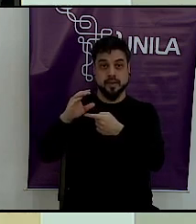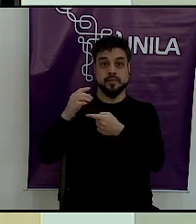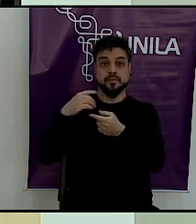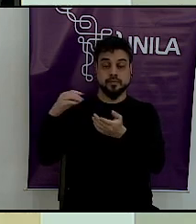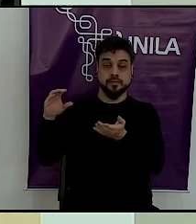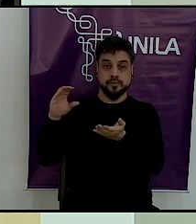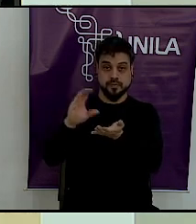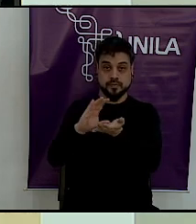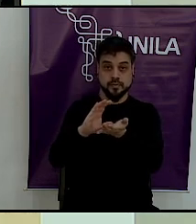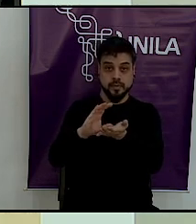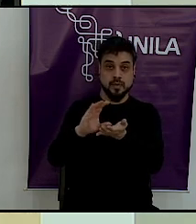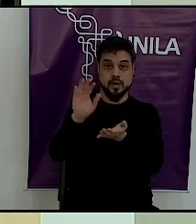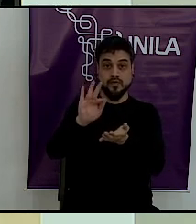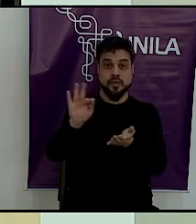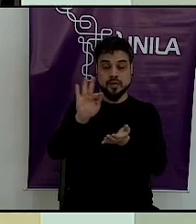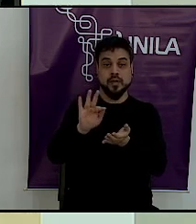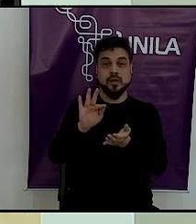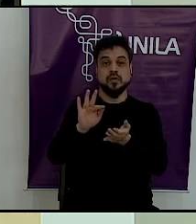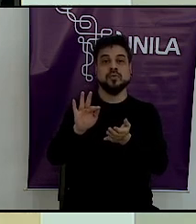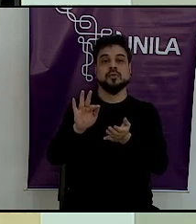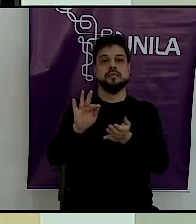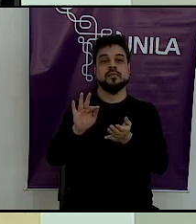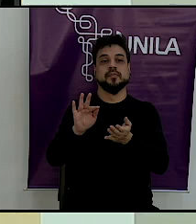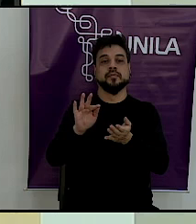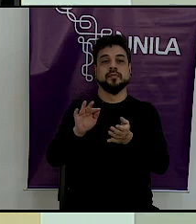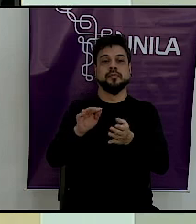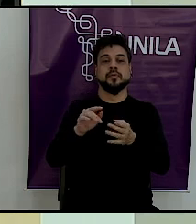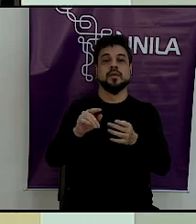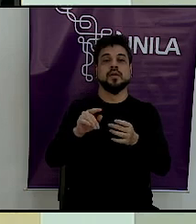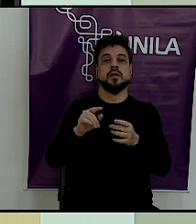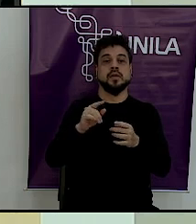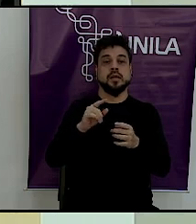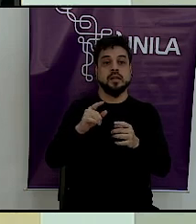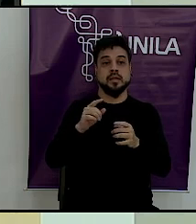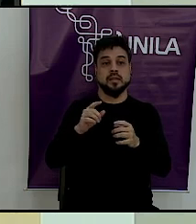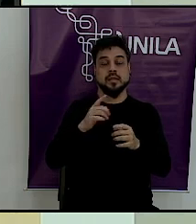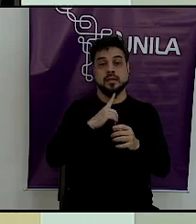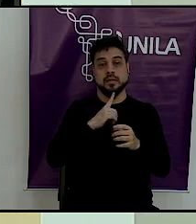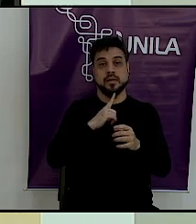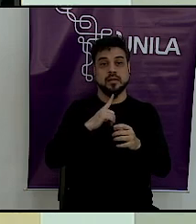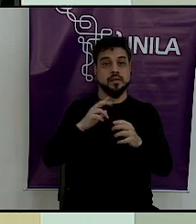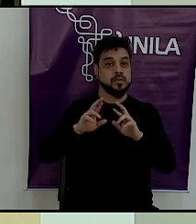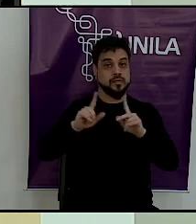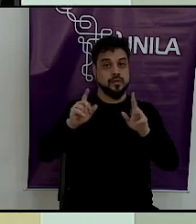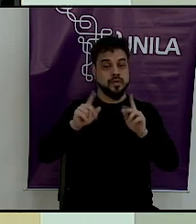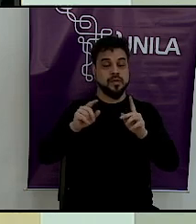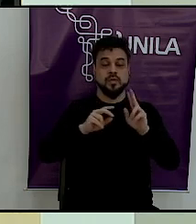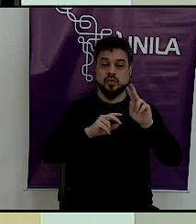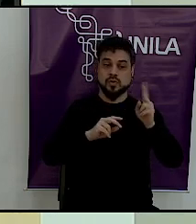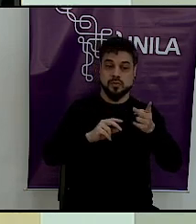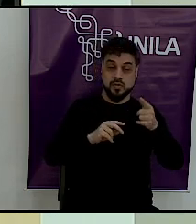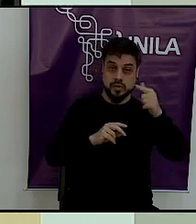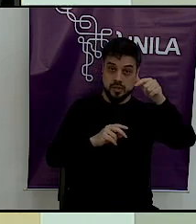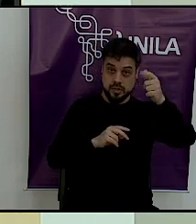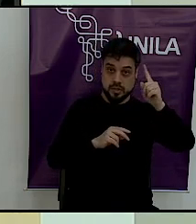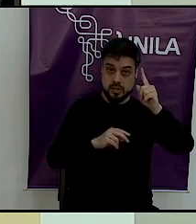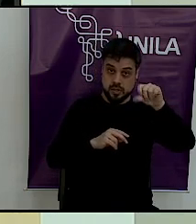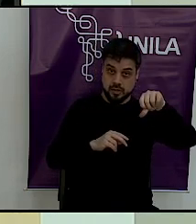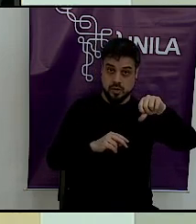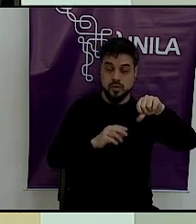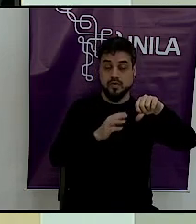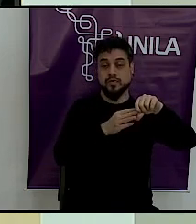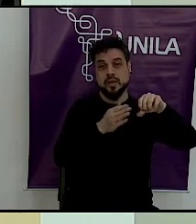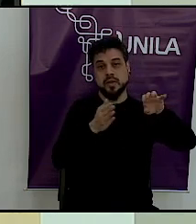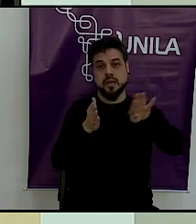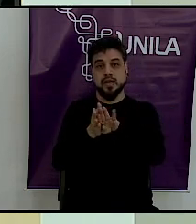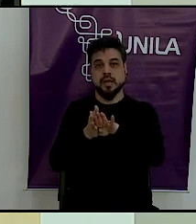muito distante do aumento inflacionário se a gente aplicar de 2019 para cá. Então a gente ainda, as universidades como um